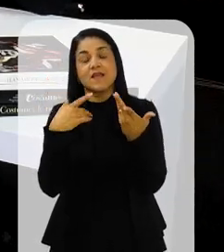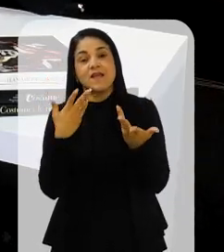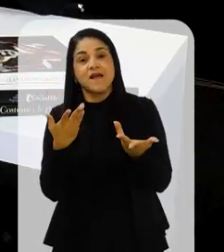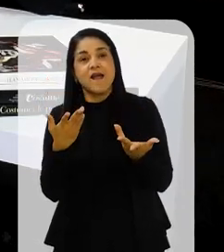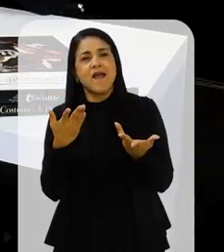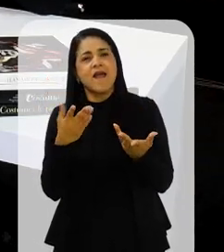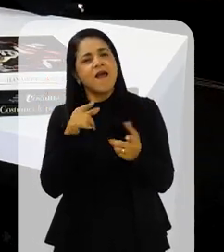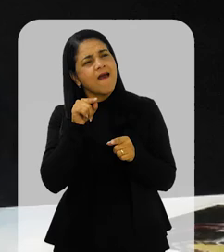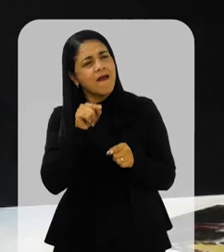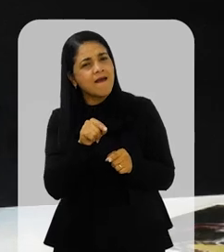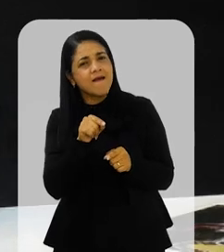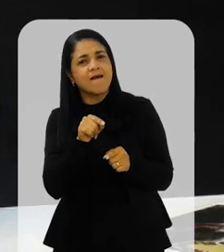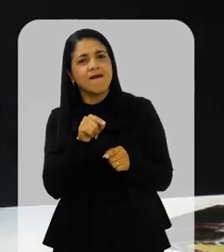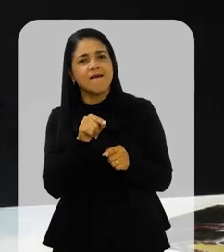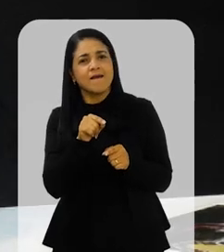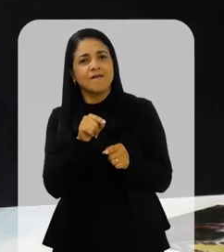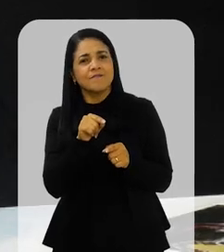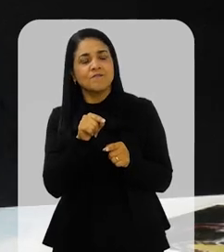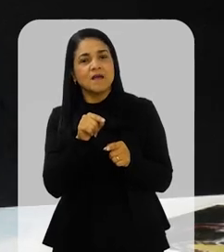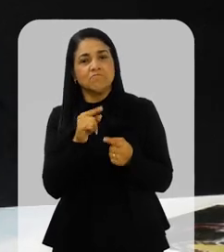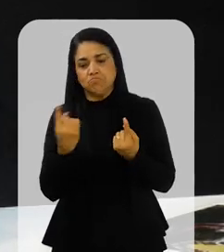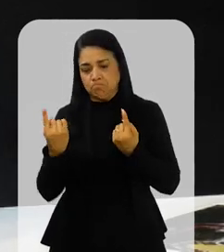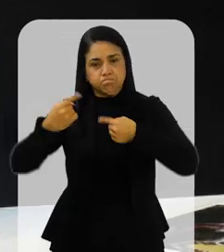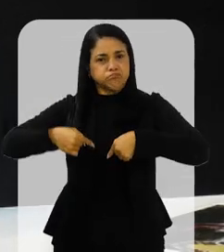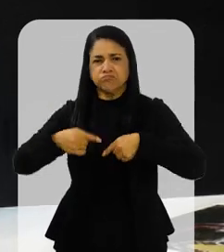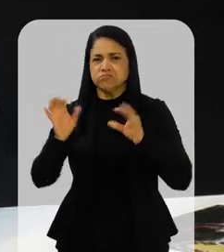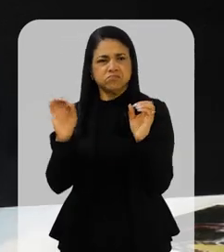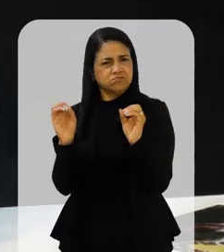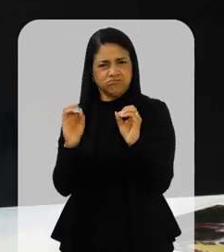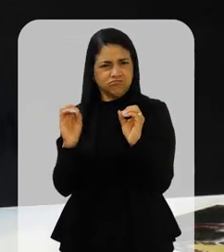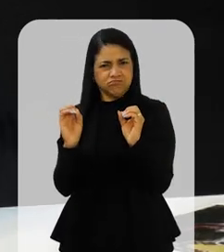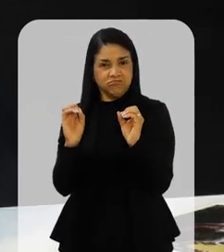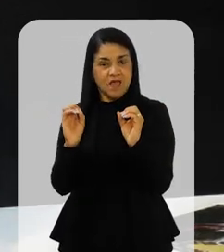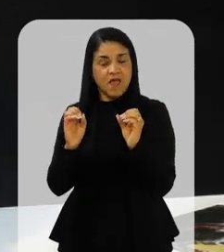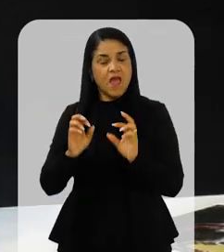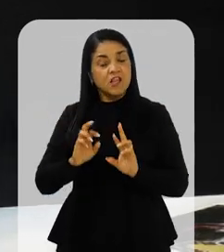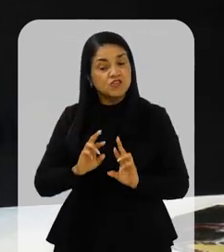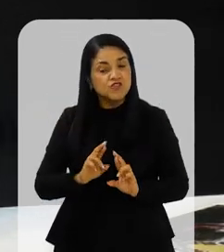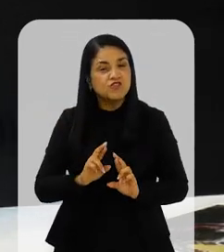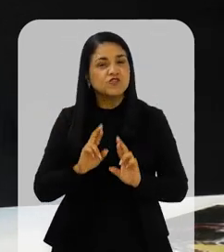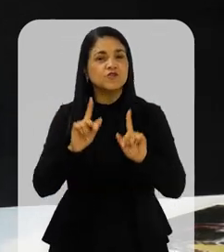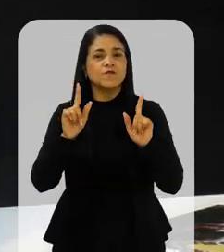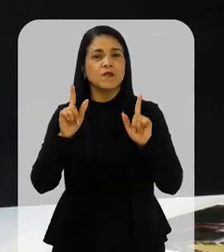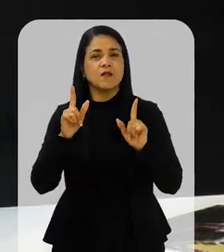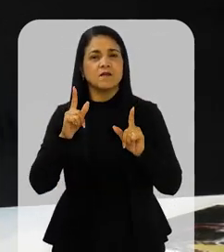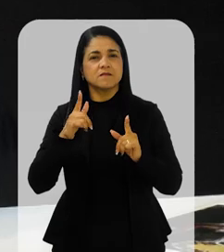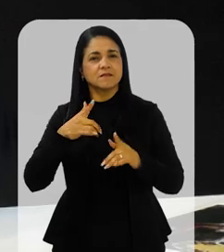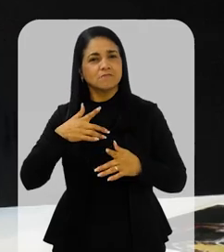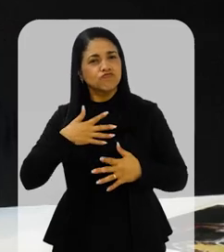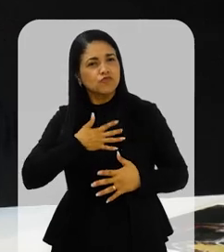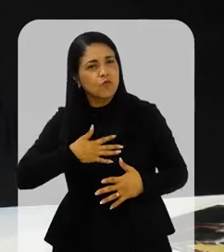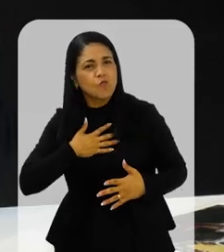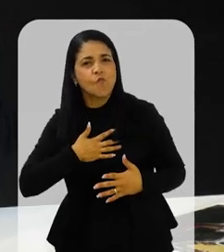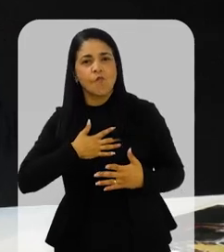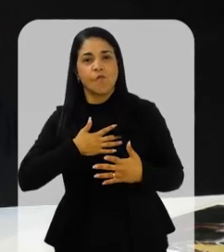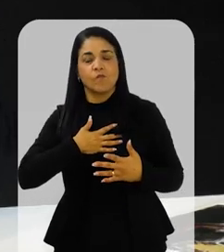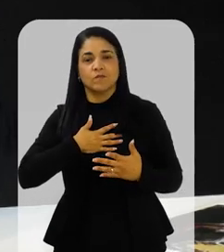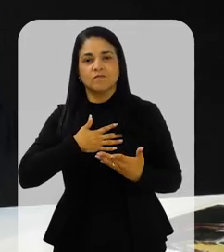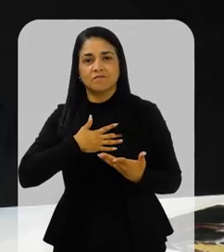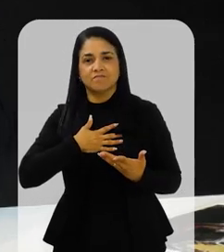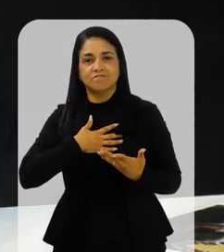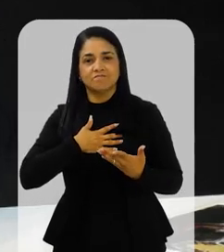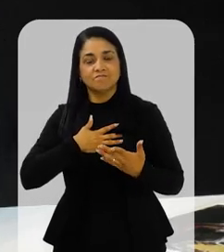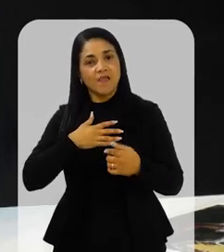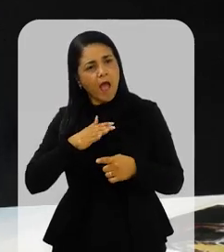aquele, né? E essa, não digo uma rivalidade, mas essa diferença de gostos,